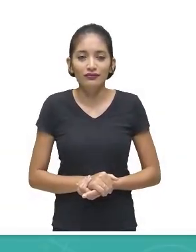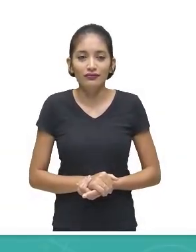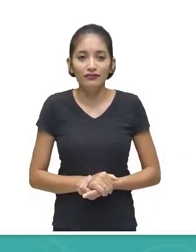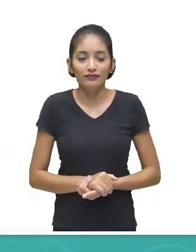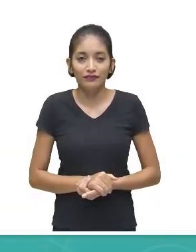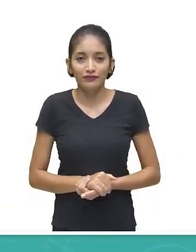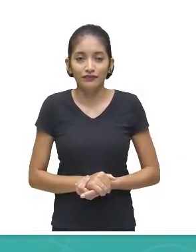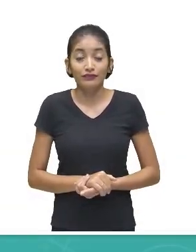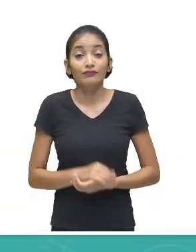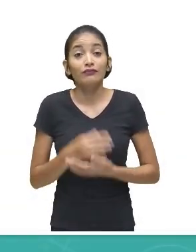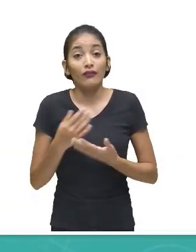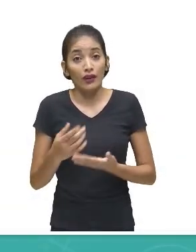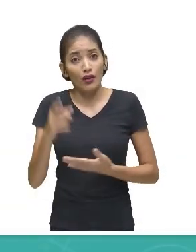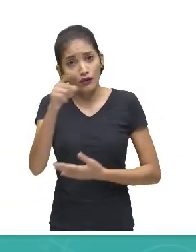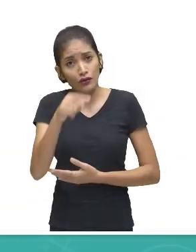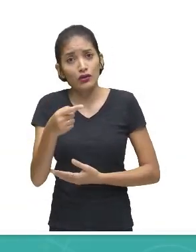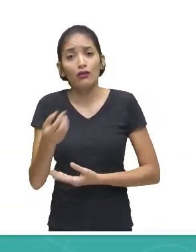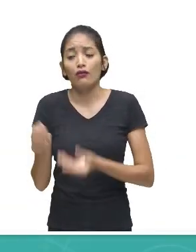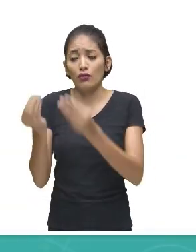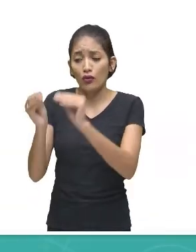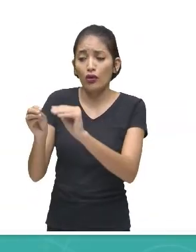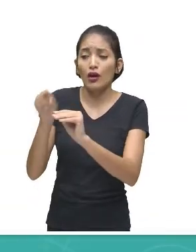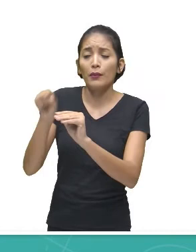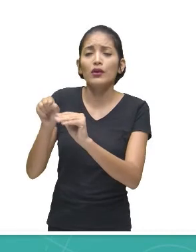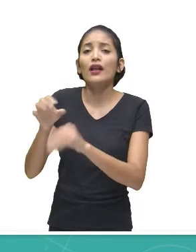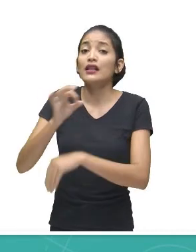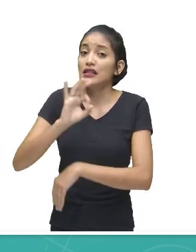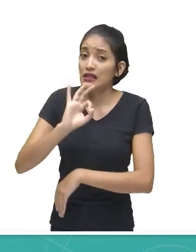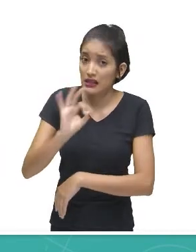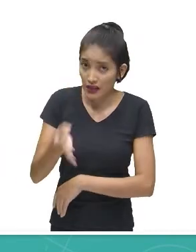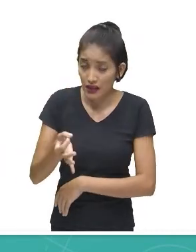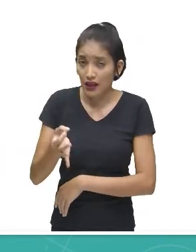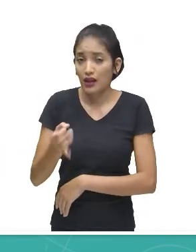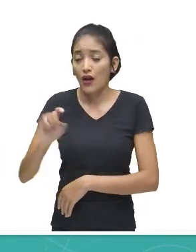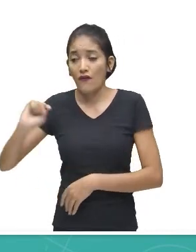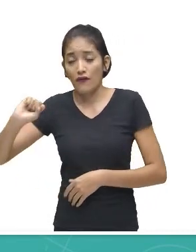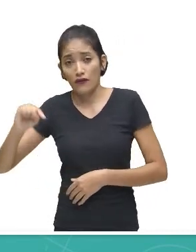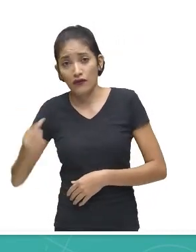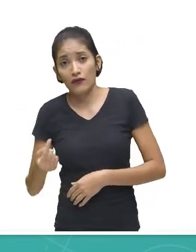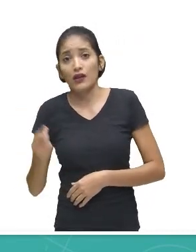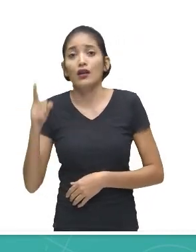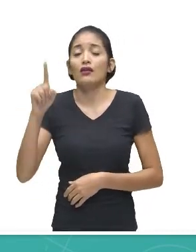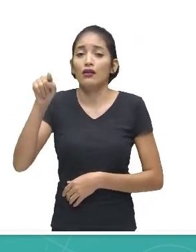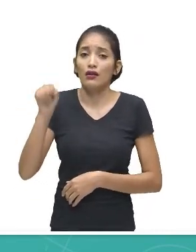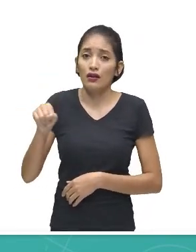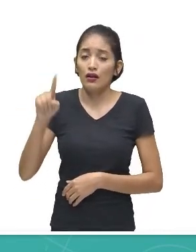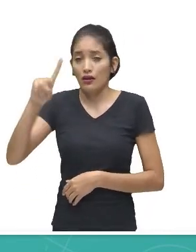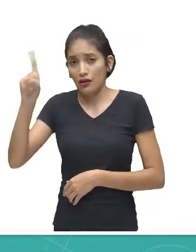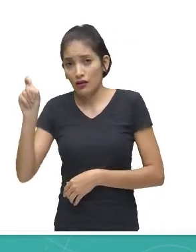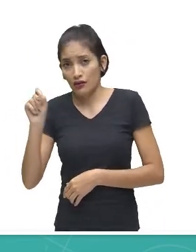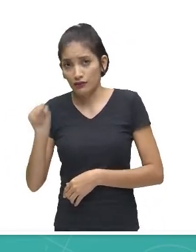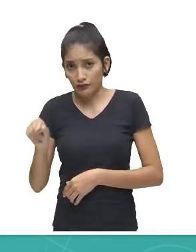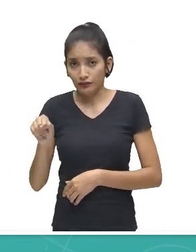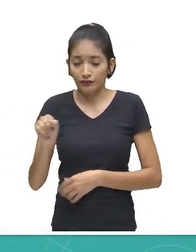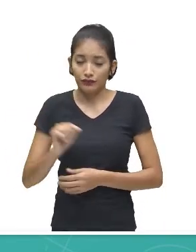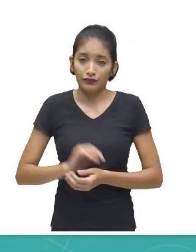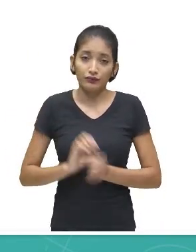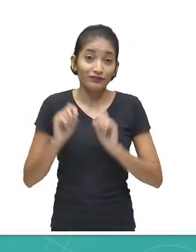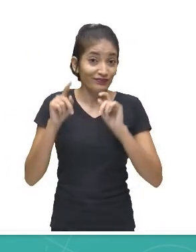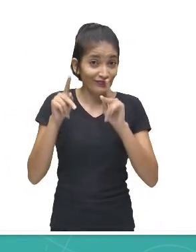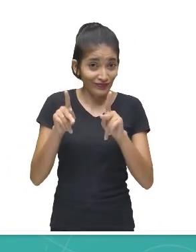Muito bem, então você vai pontuar corretamente o texto com vírgula, interrogação e exclamação,